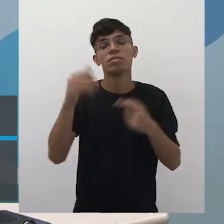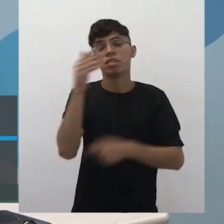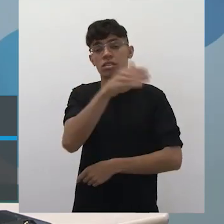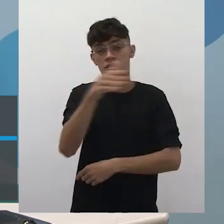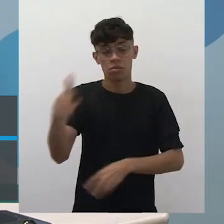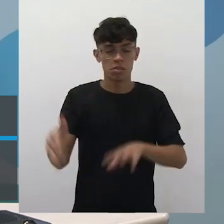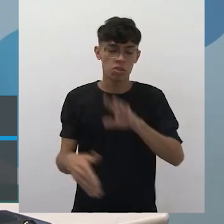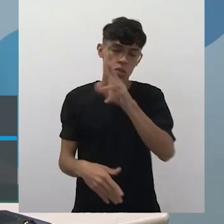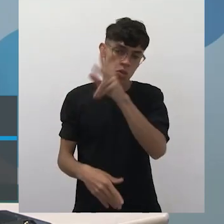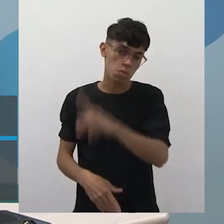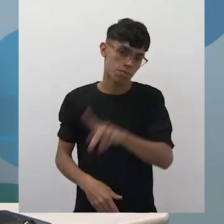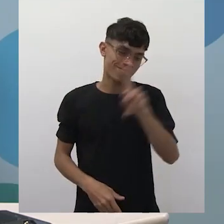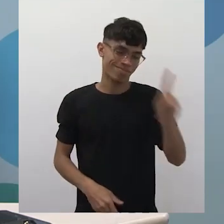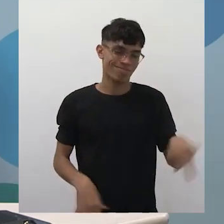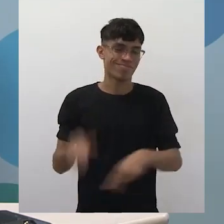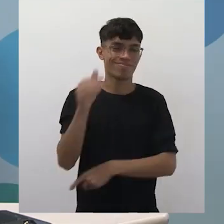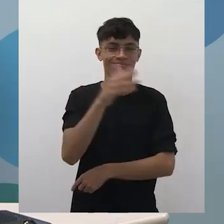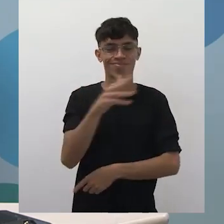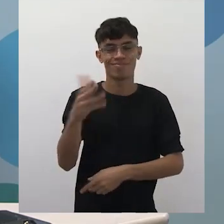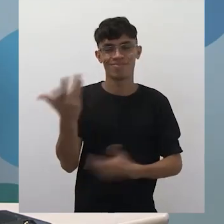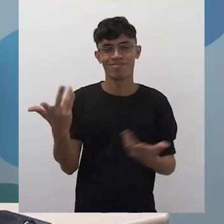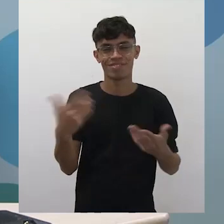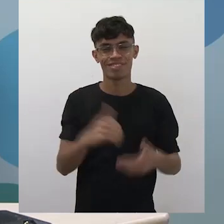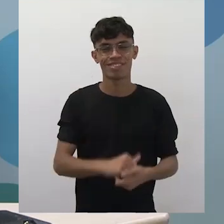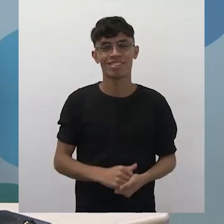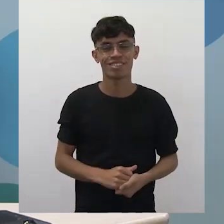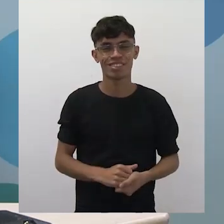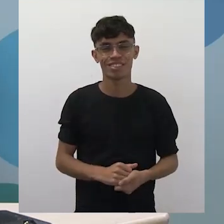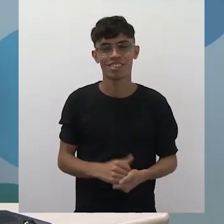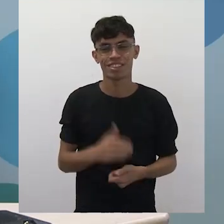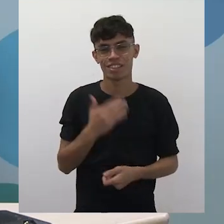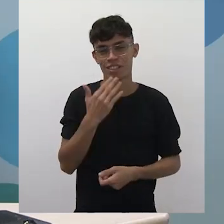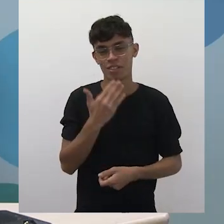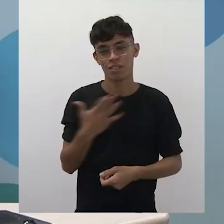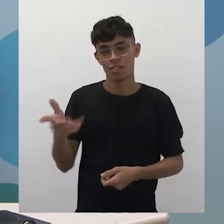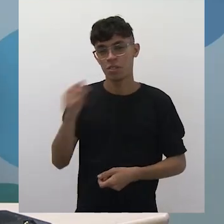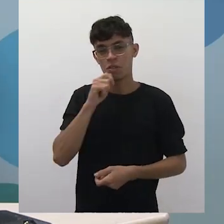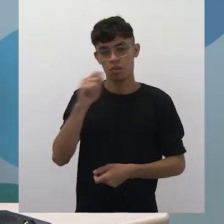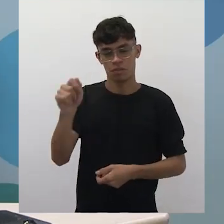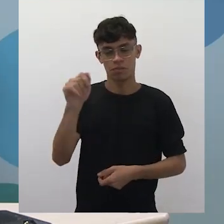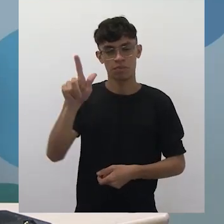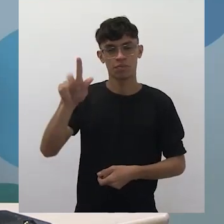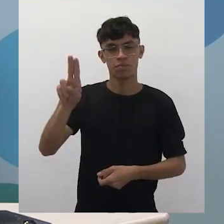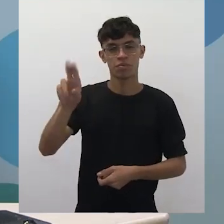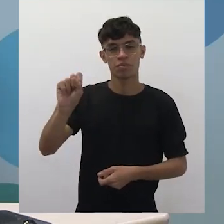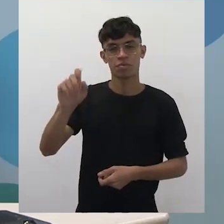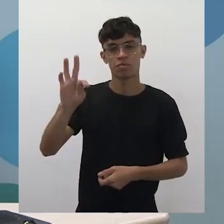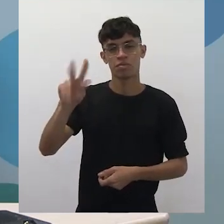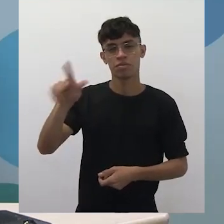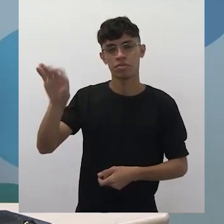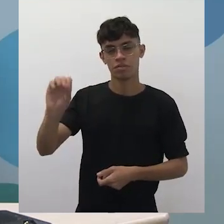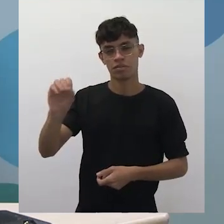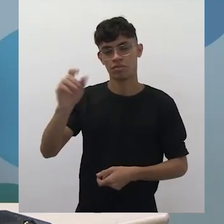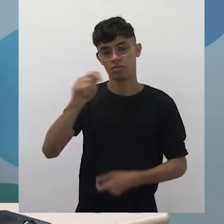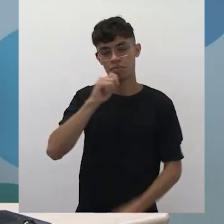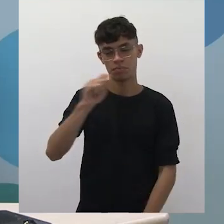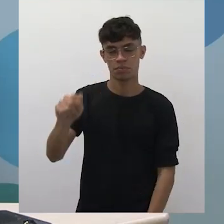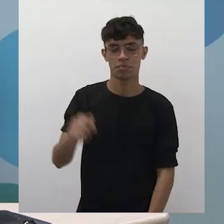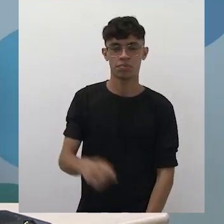nossos professores e participantes. Agora vamos para mais um trecho da entrevista com o professor Gustavo. Por favor, o próximo